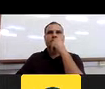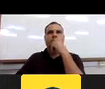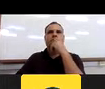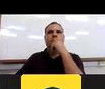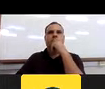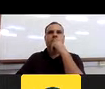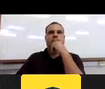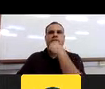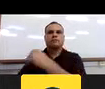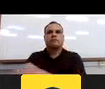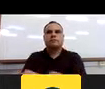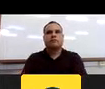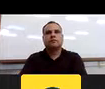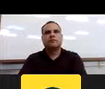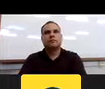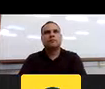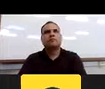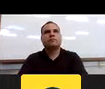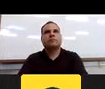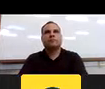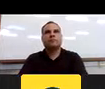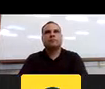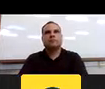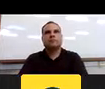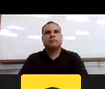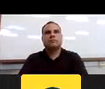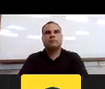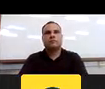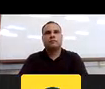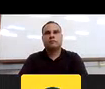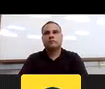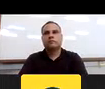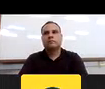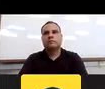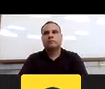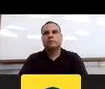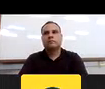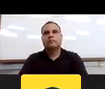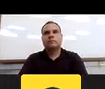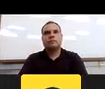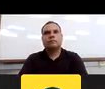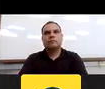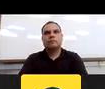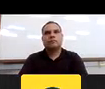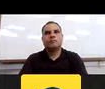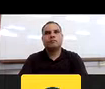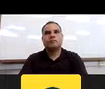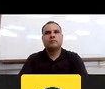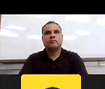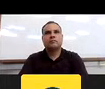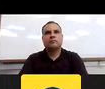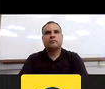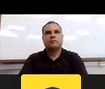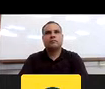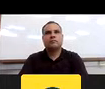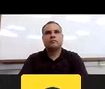superficial de indivíduos que não vão conseguir fazer uma análise, né, nem uma análise do seu cotidiano de forma mais